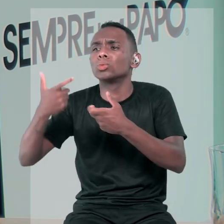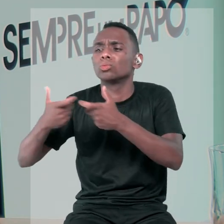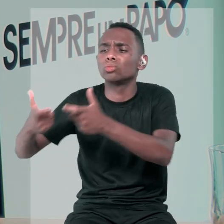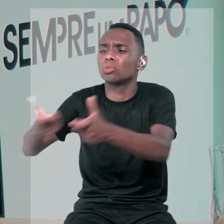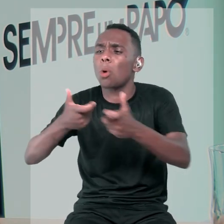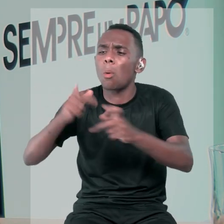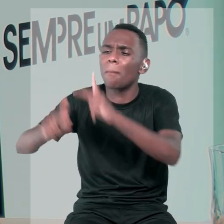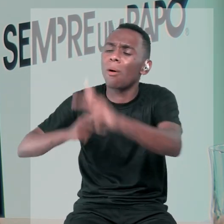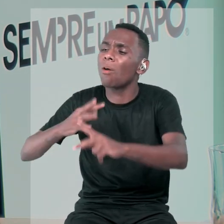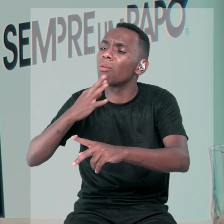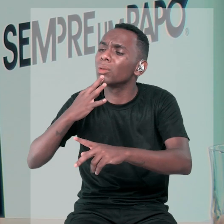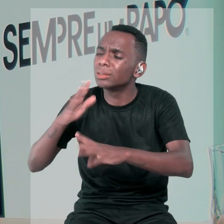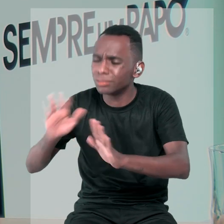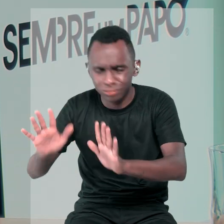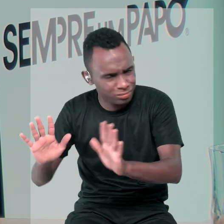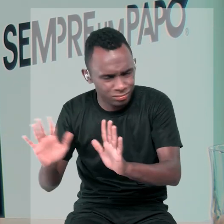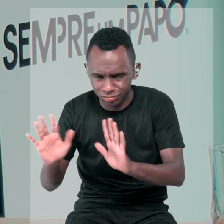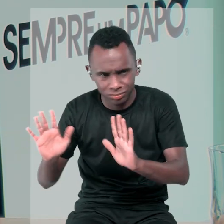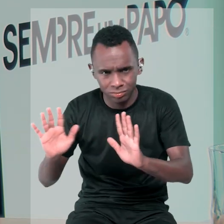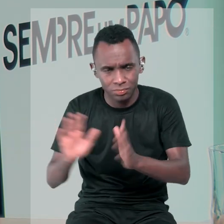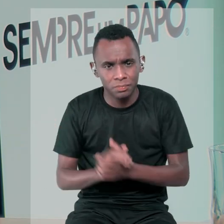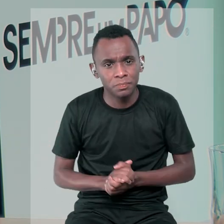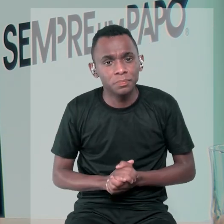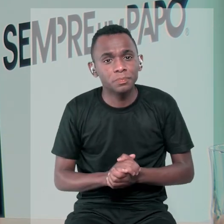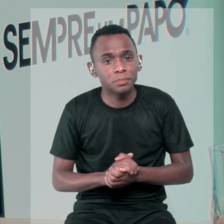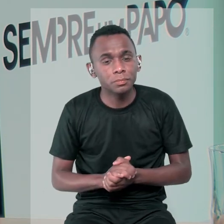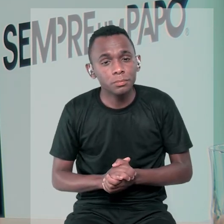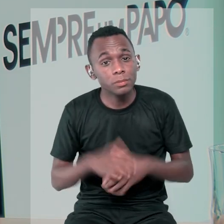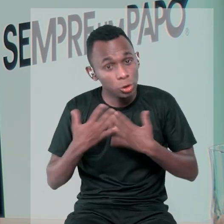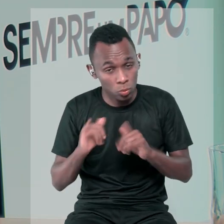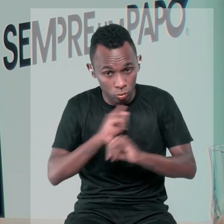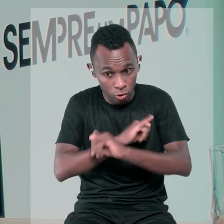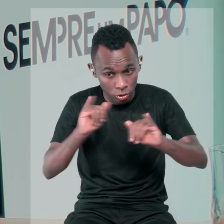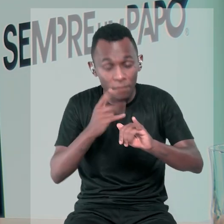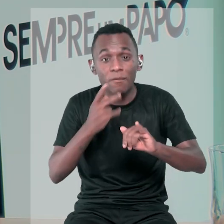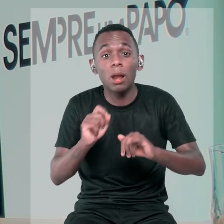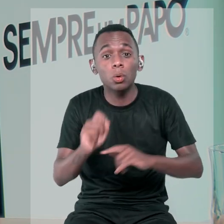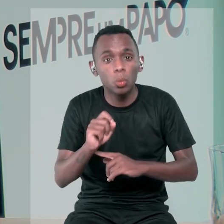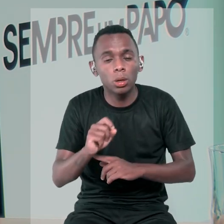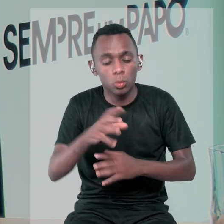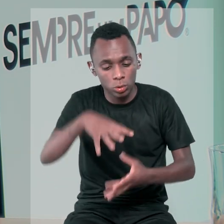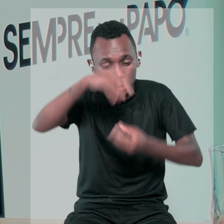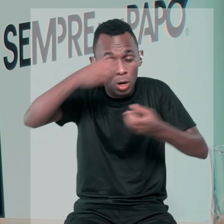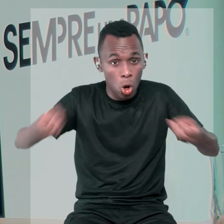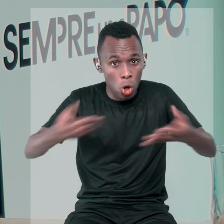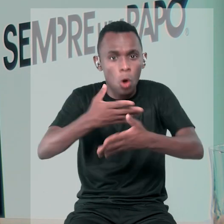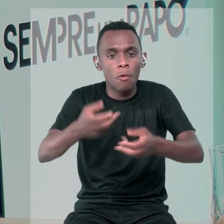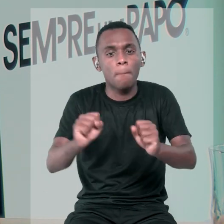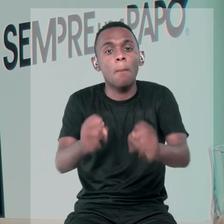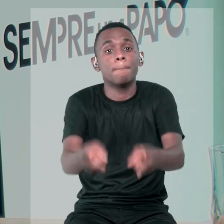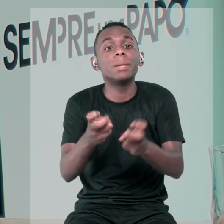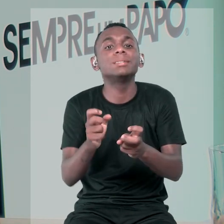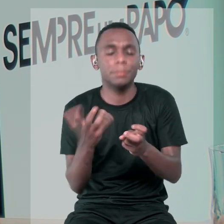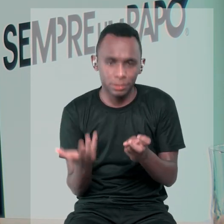povos, né, que me escapam. Então, eu estou falando de um novo espírito que a gente pode detectar,